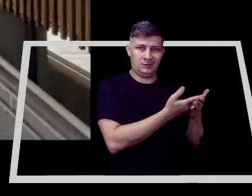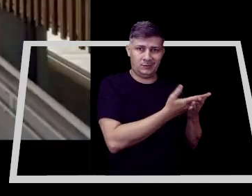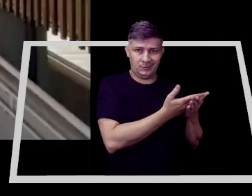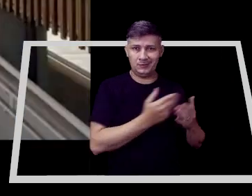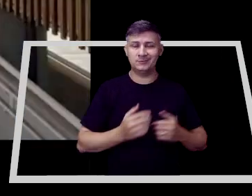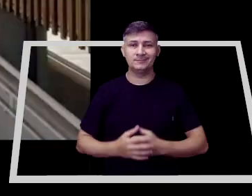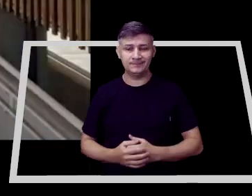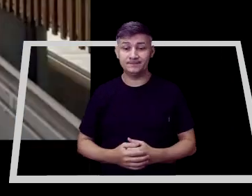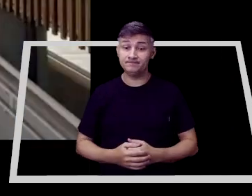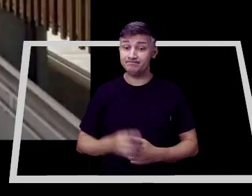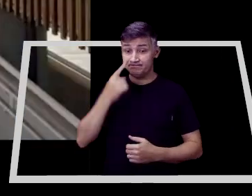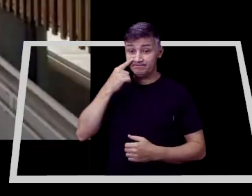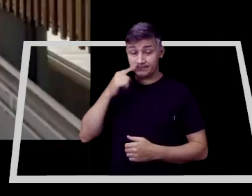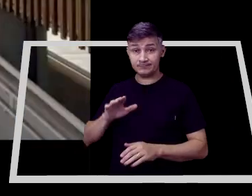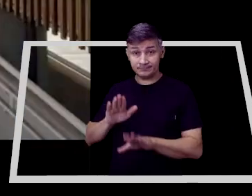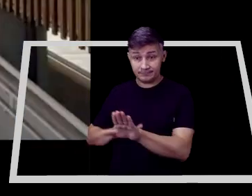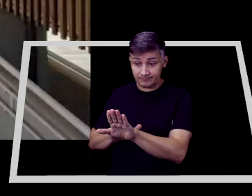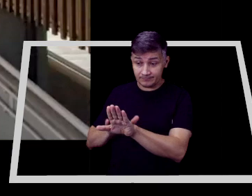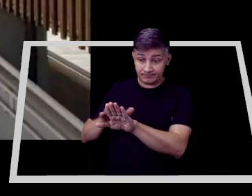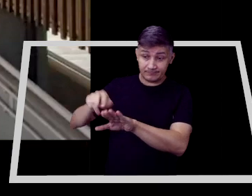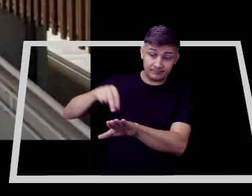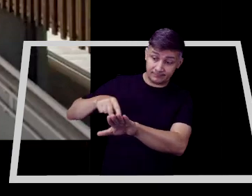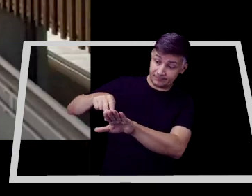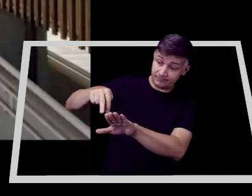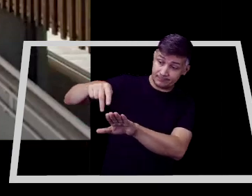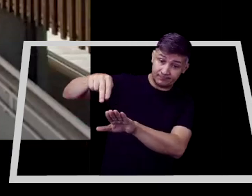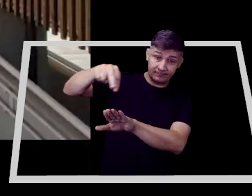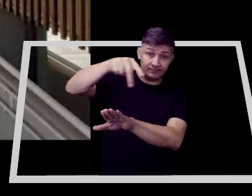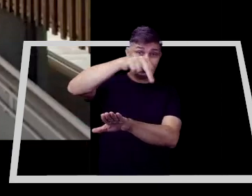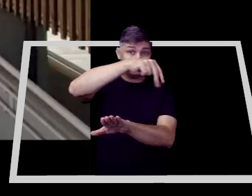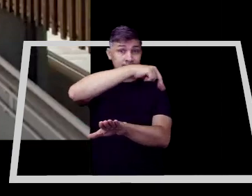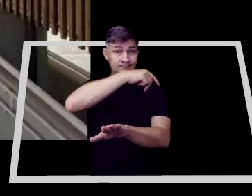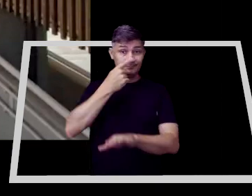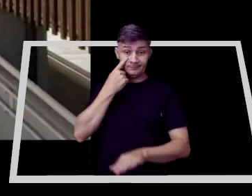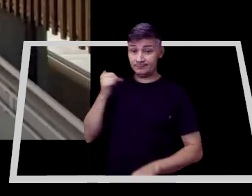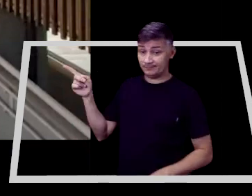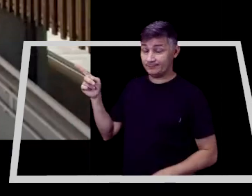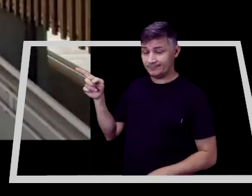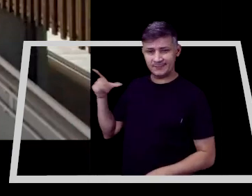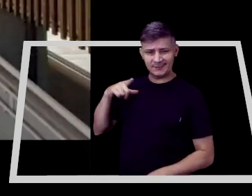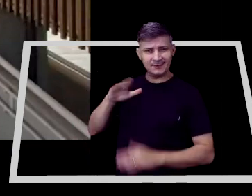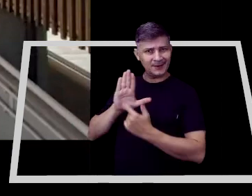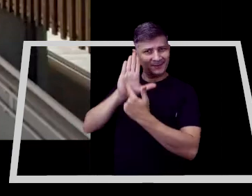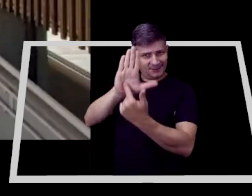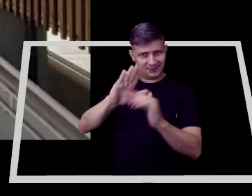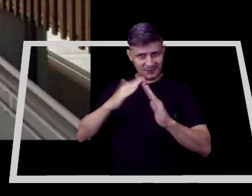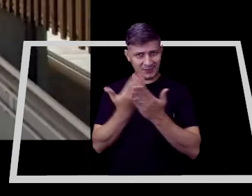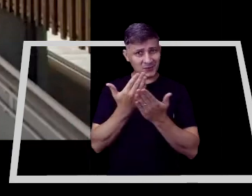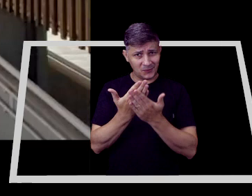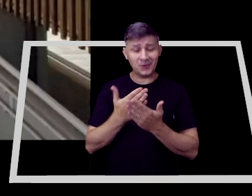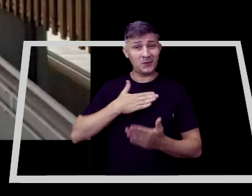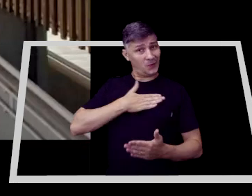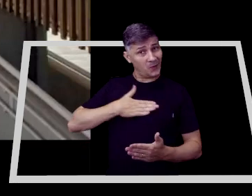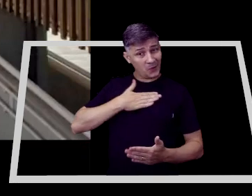Então, o percurso, né, que a gente imaginava, a gente sempre valoriza na apresentação dessa escola mais esse percurso